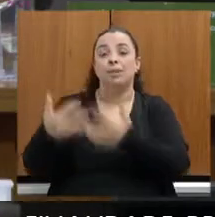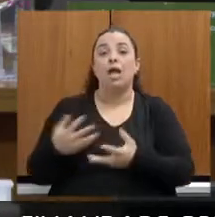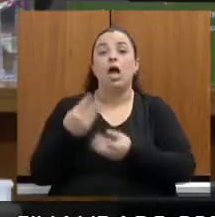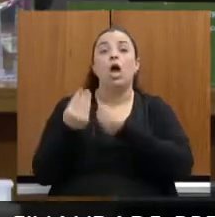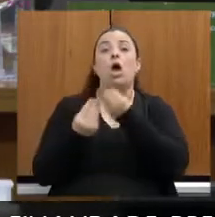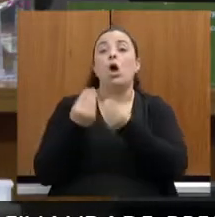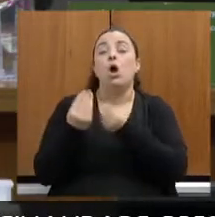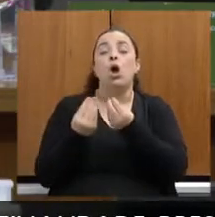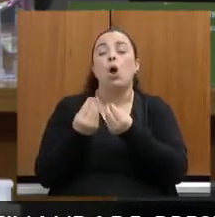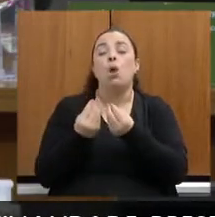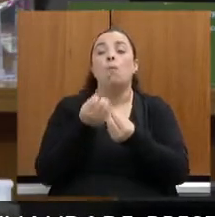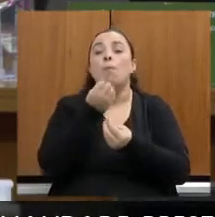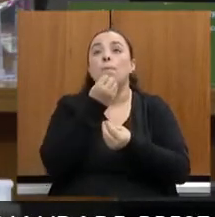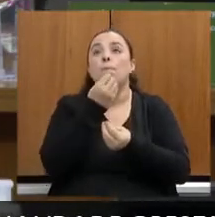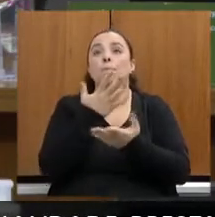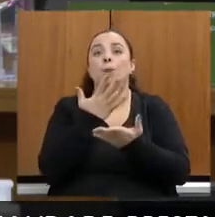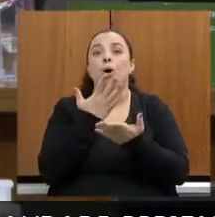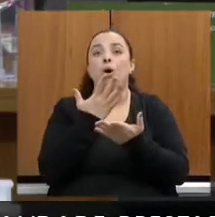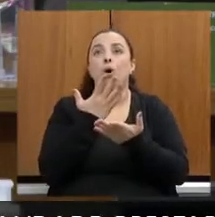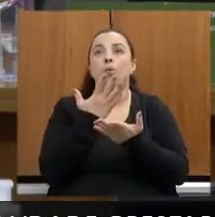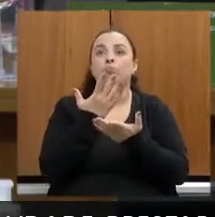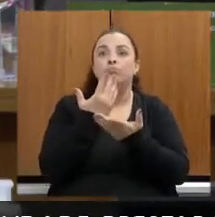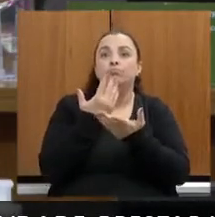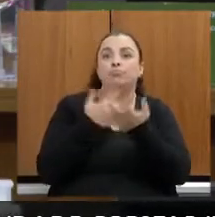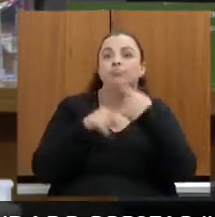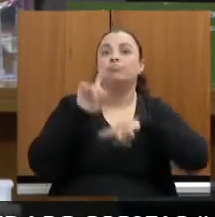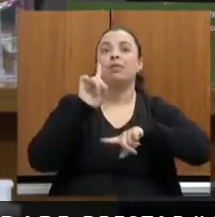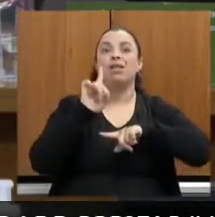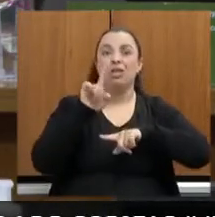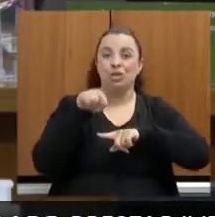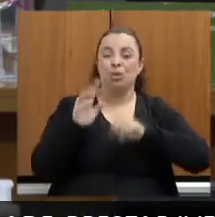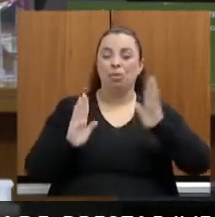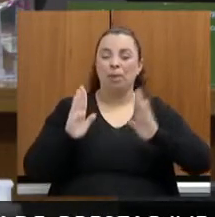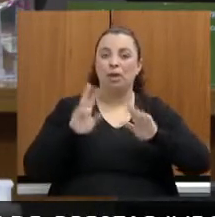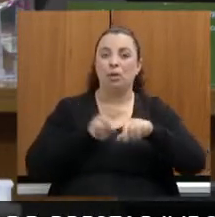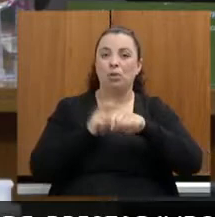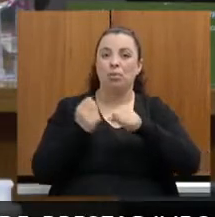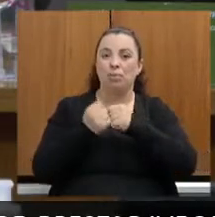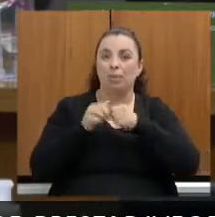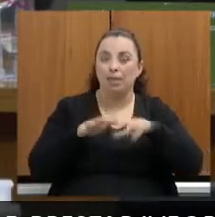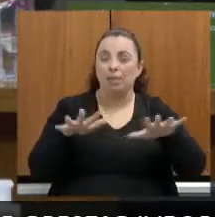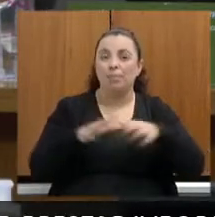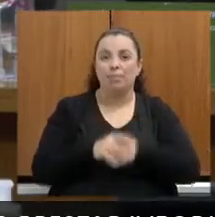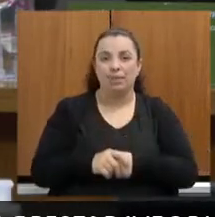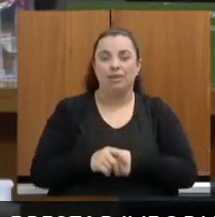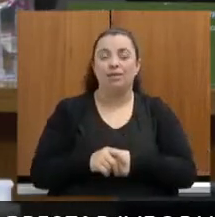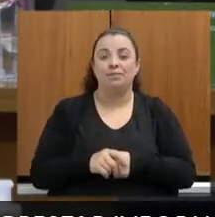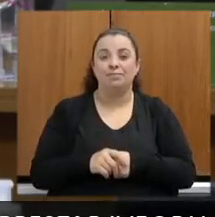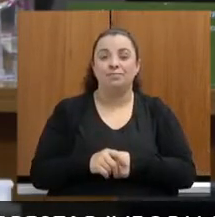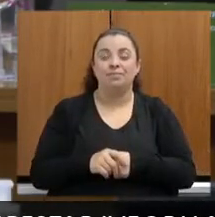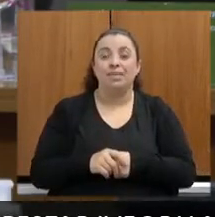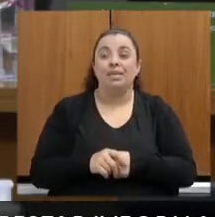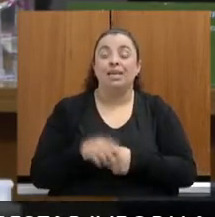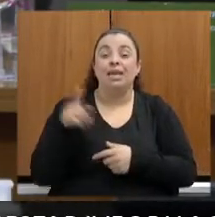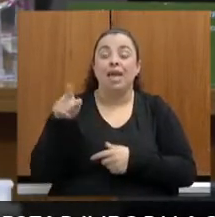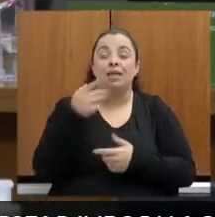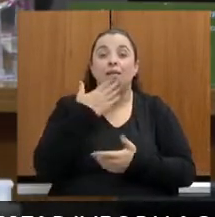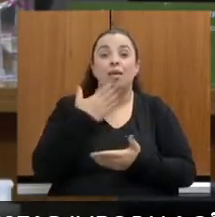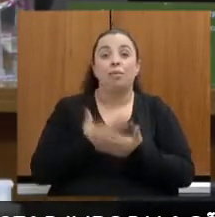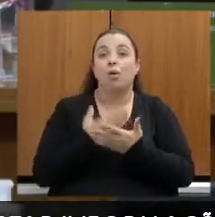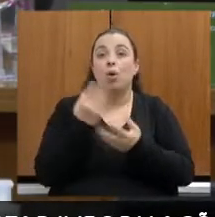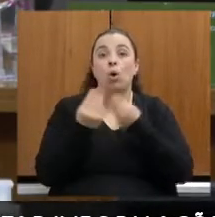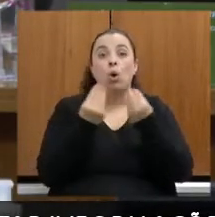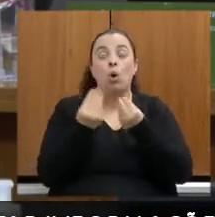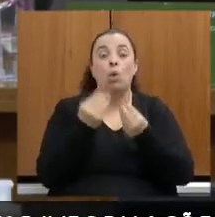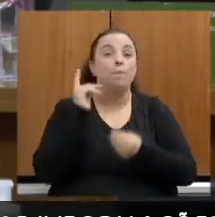catástrofe e a gente foi lá e apresentou eles ficaram impressionados com o tamanho de Minas para entender Minas é maior que a França EA França tem